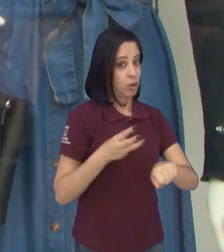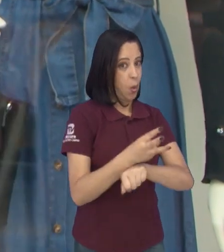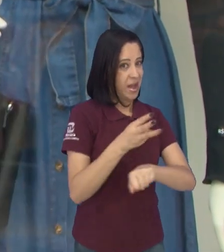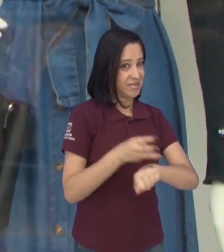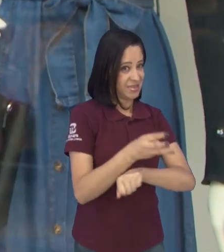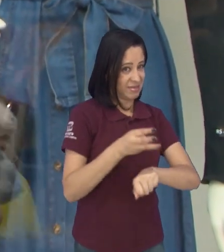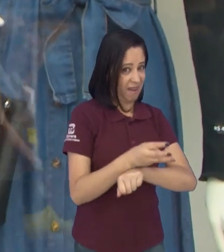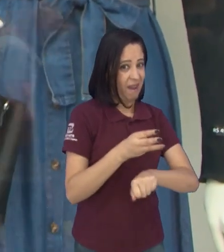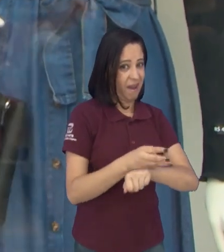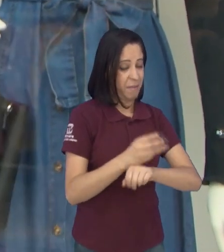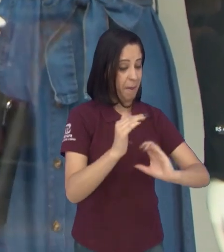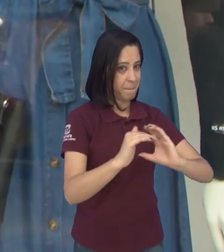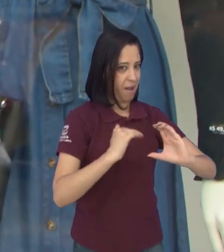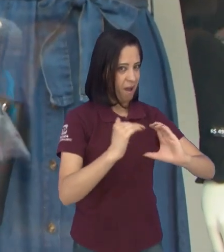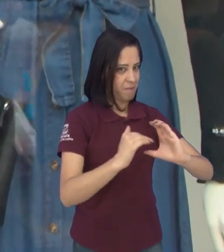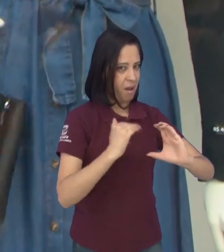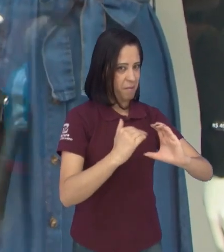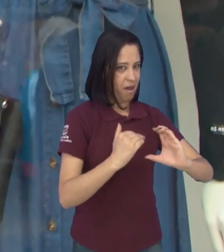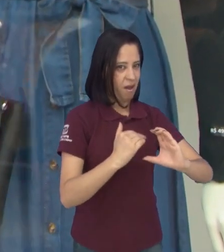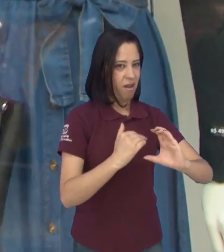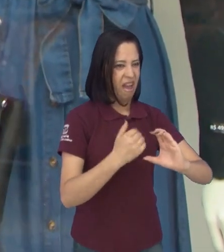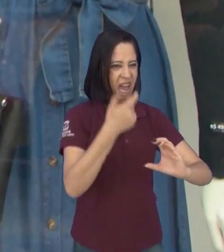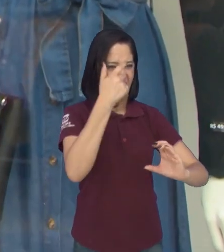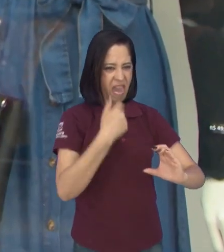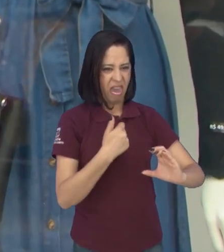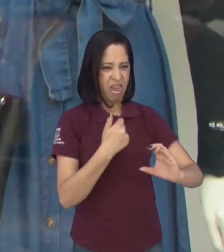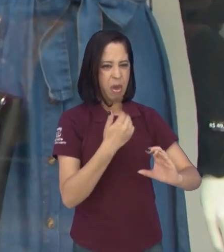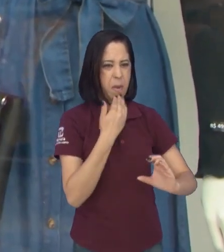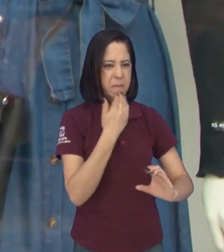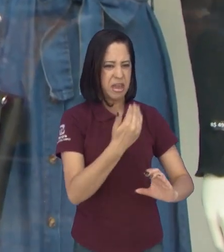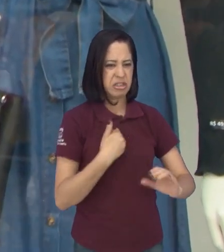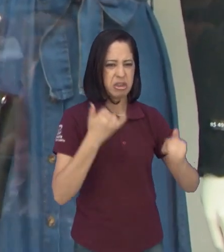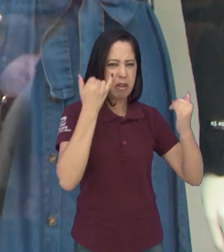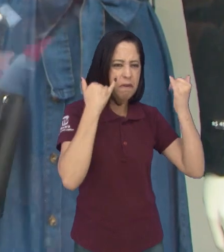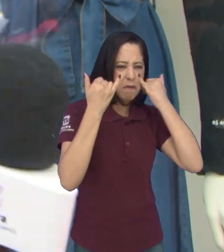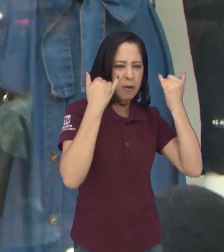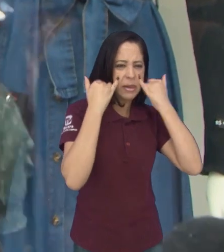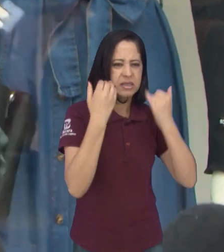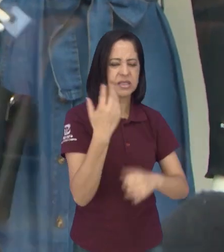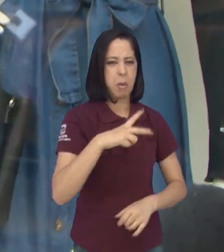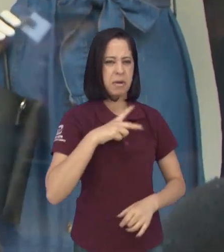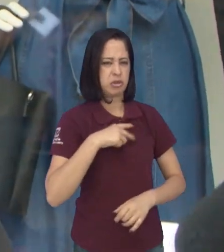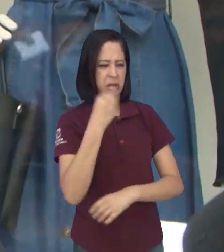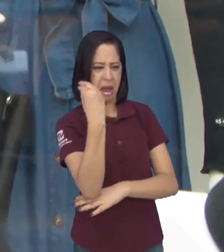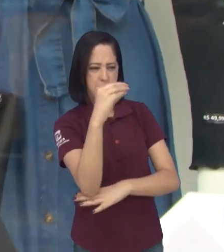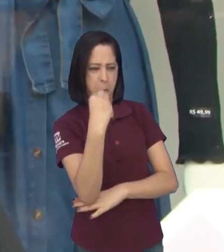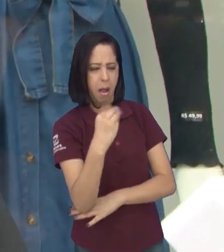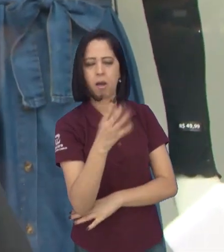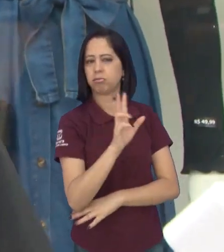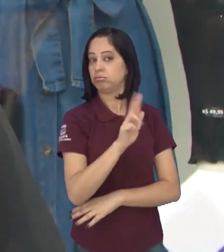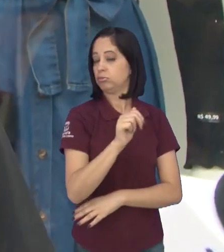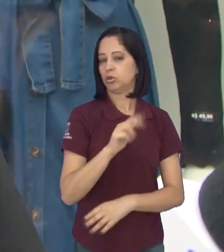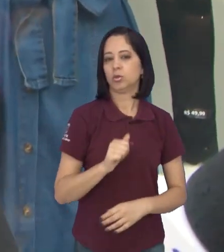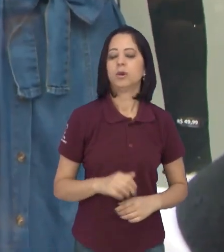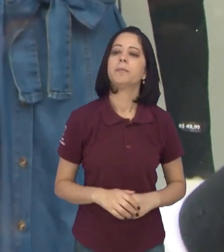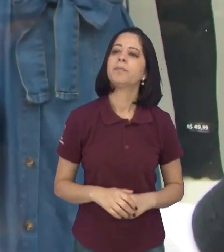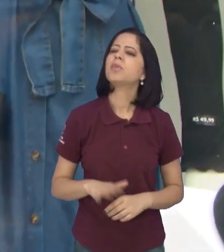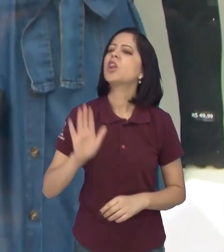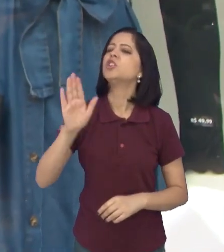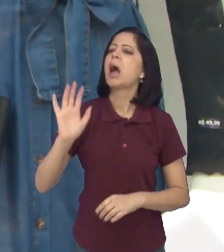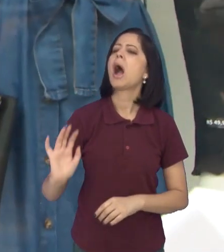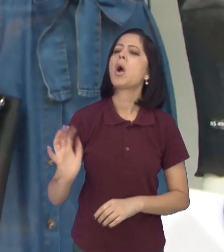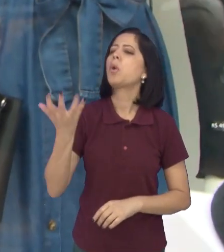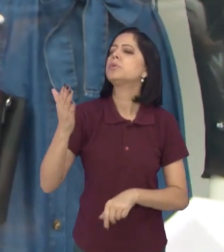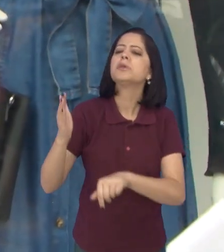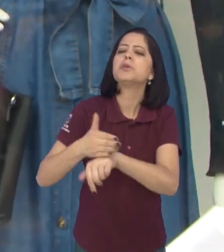chegam assim, não passar meus dados para qualquer pessoa. Esse é o cuidado assim que eu tento tomar. E por acaso você já chegou a cair em algum